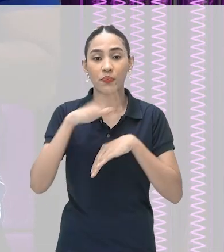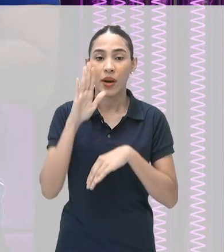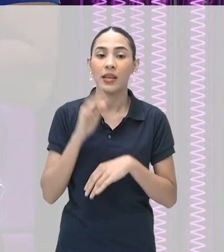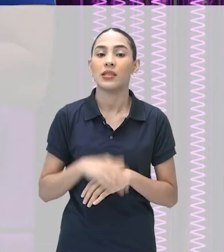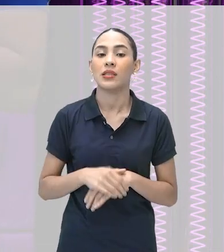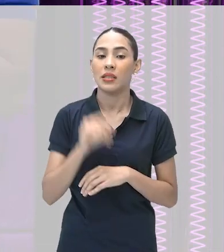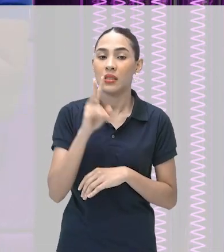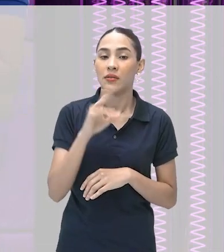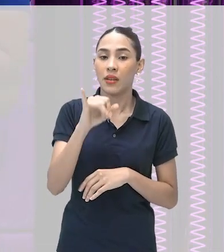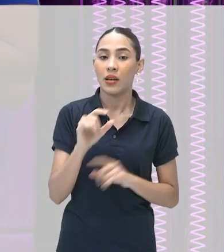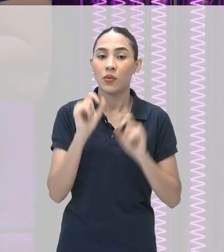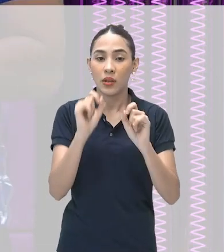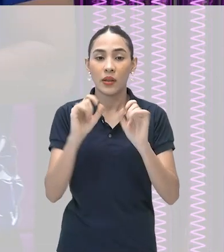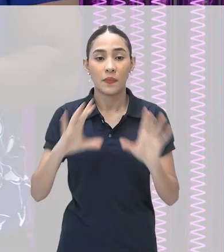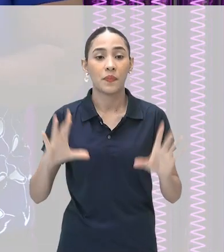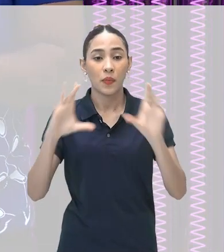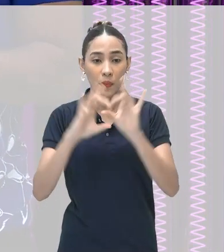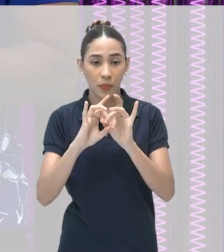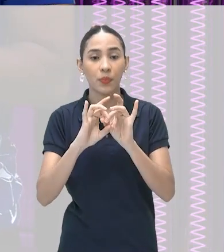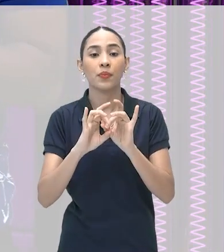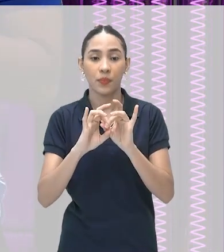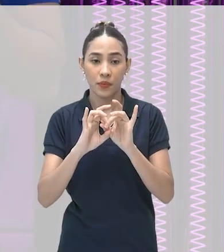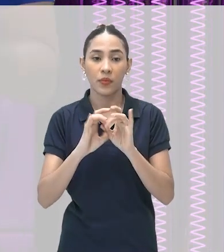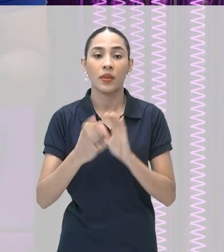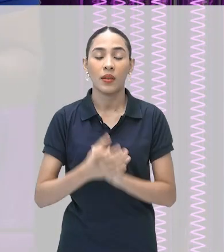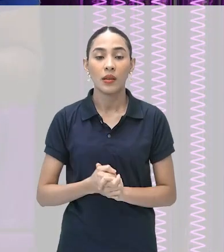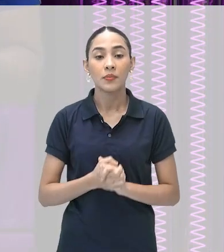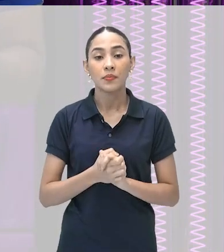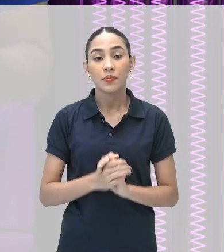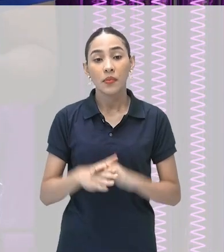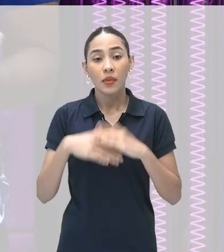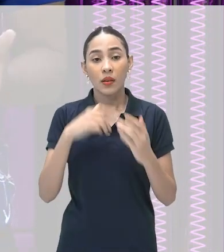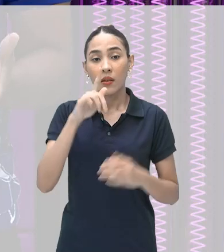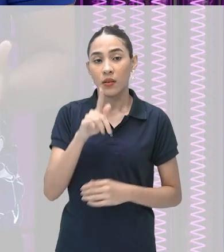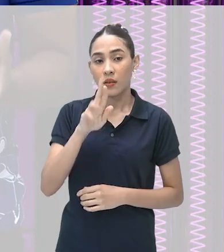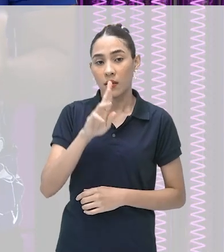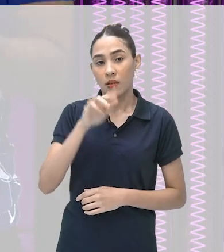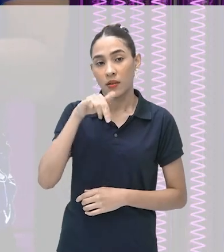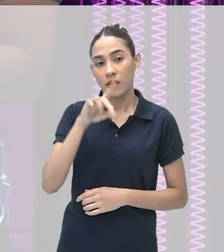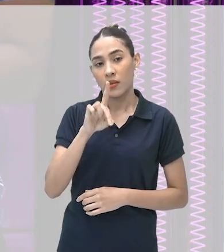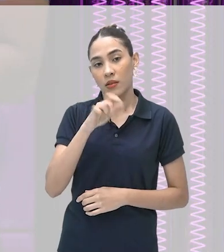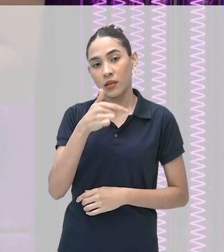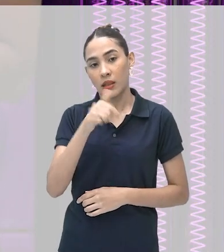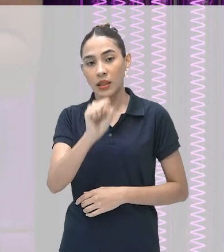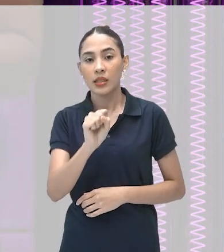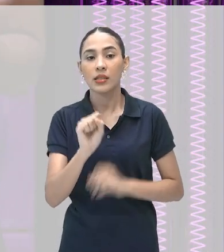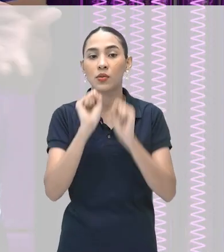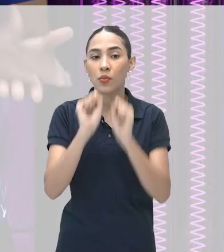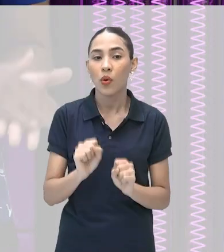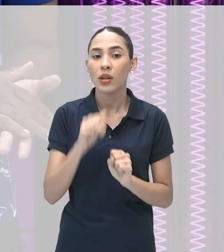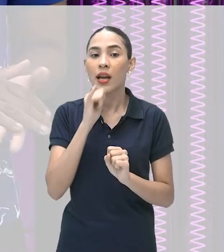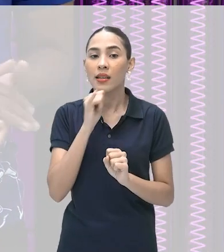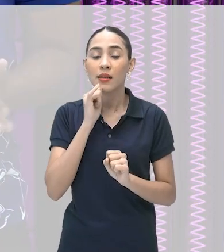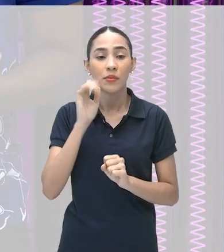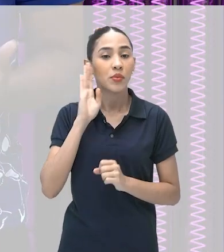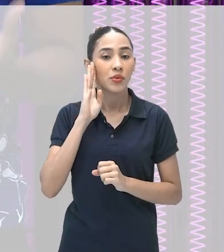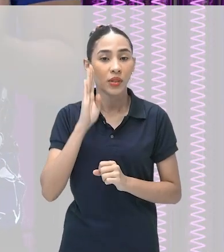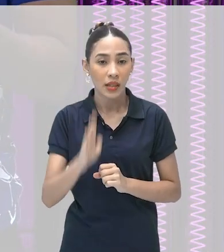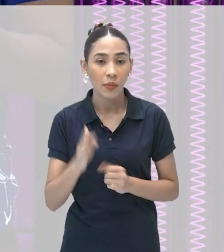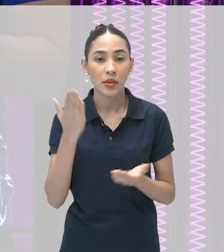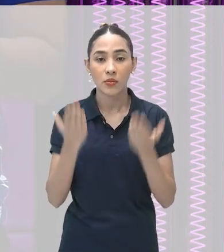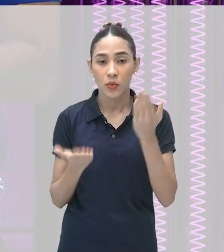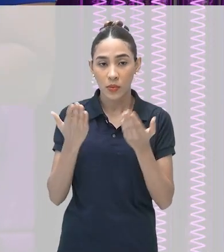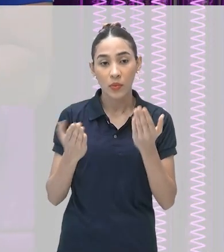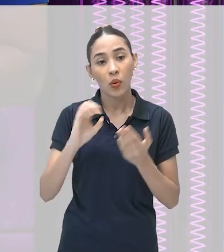vão estar interconectadas, beleza? Essas grandezas, como eu já falei, elas podem ser diretamente proporcionais